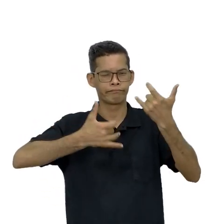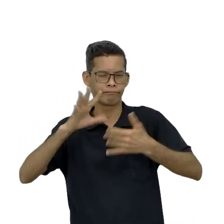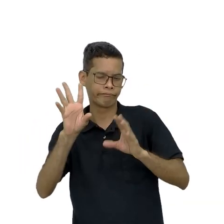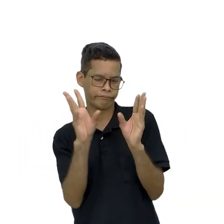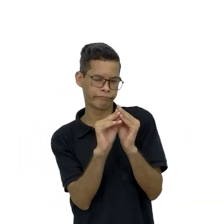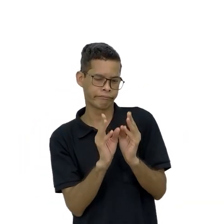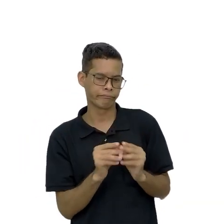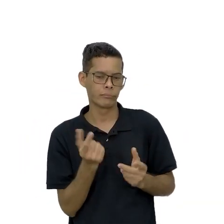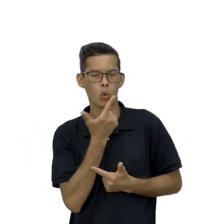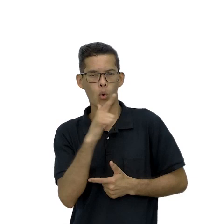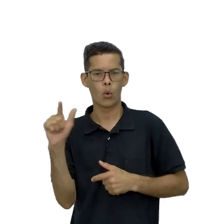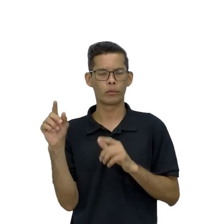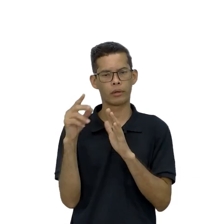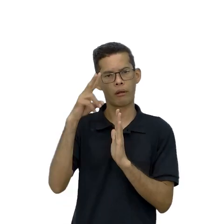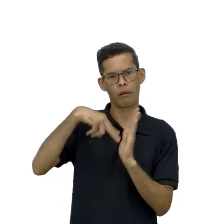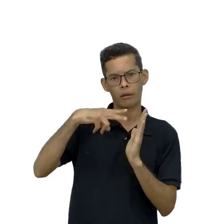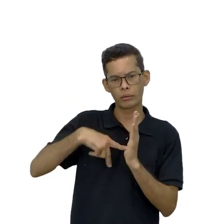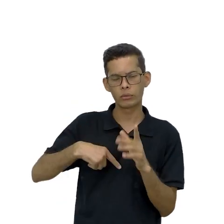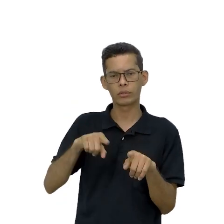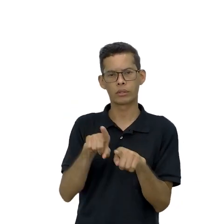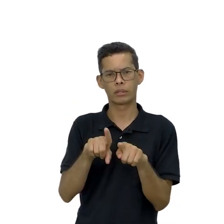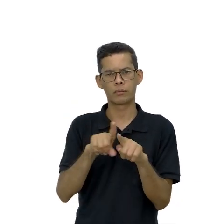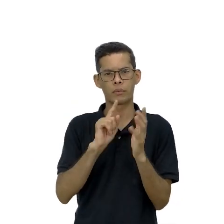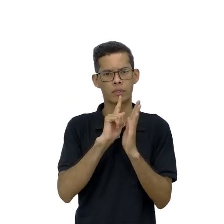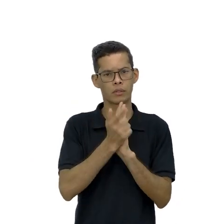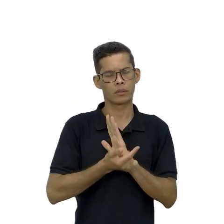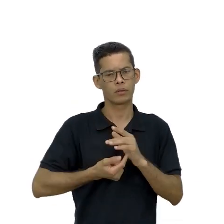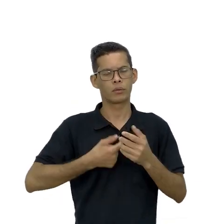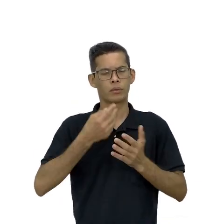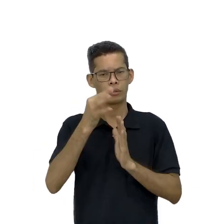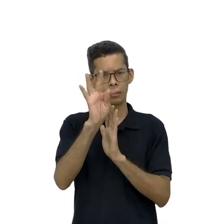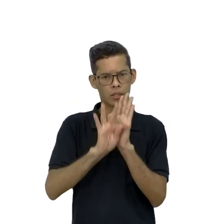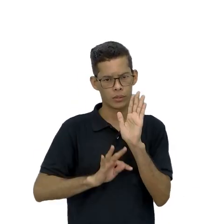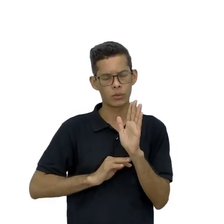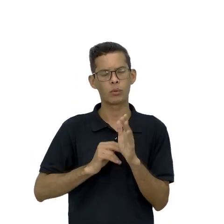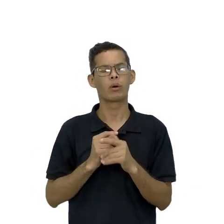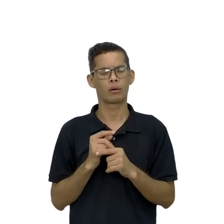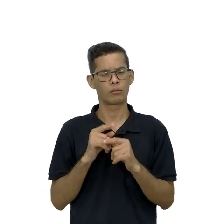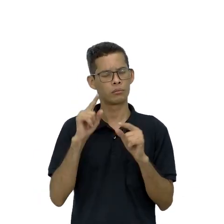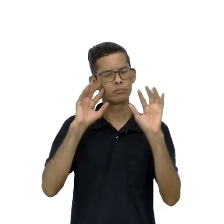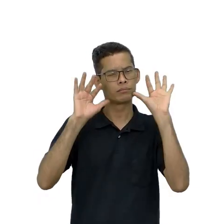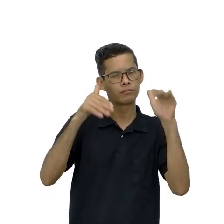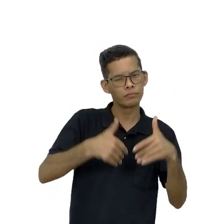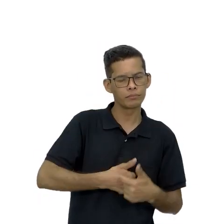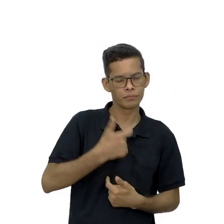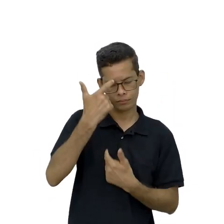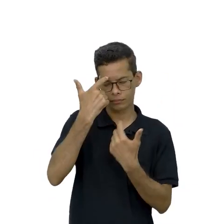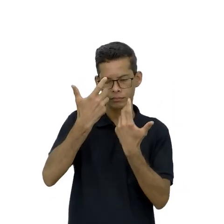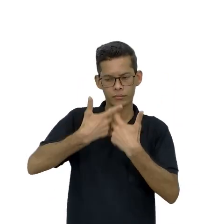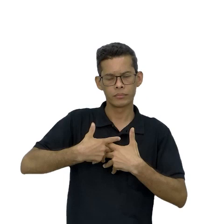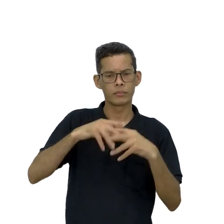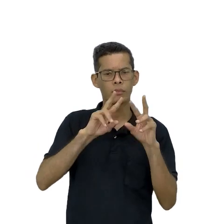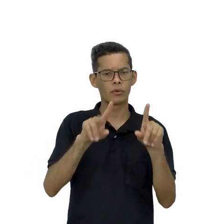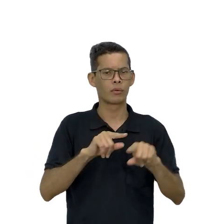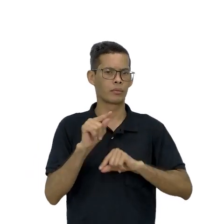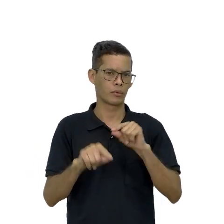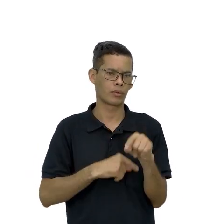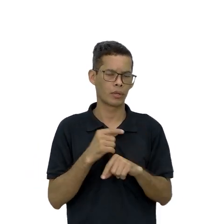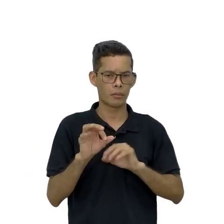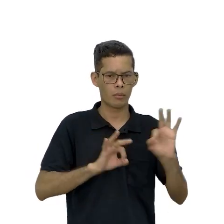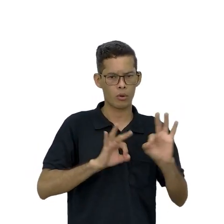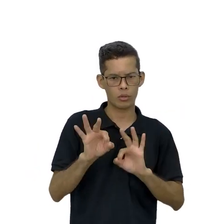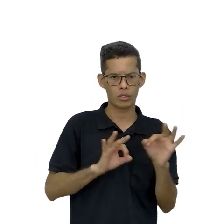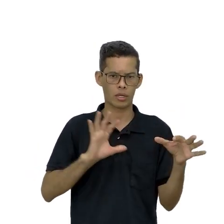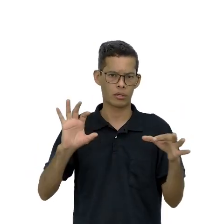outras leituras de gêneros textuais bastante específicos pensando-se num projeto integrador. Pode seguir um